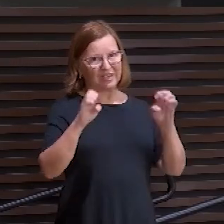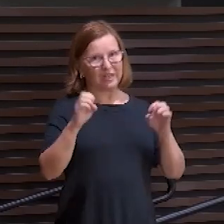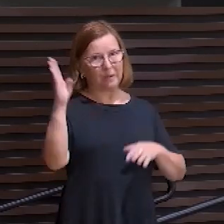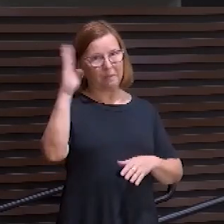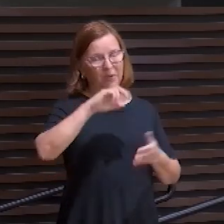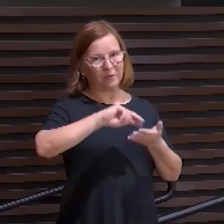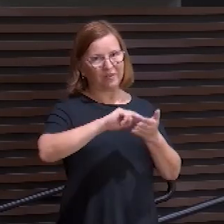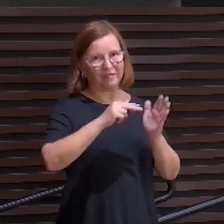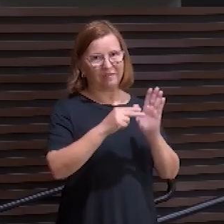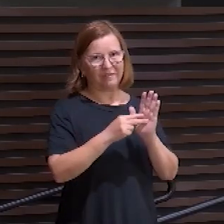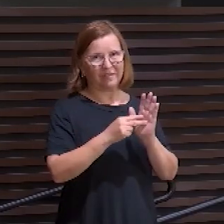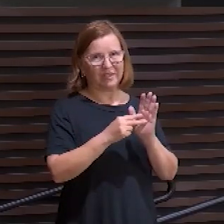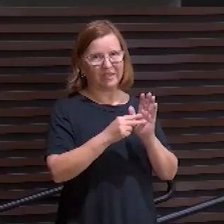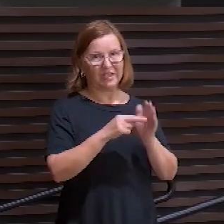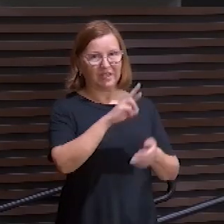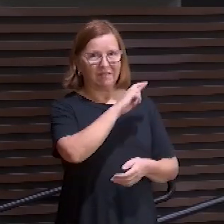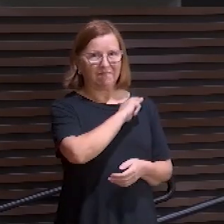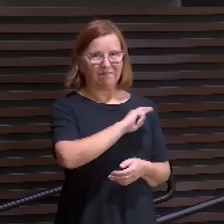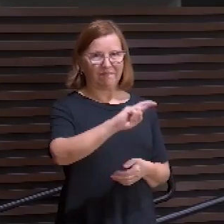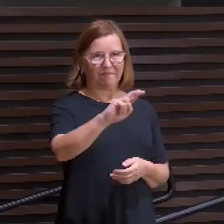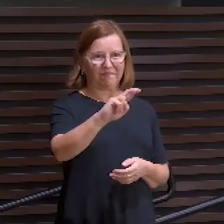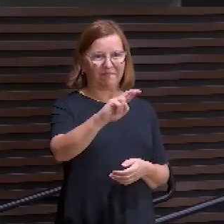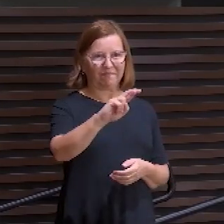mal é religião.